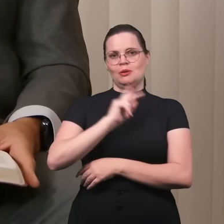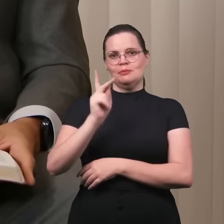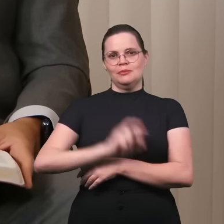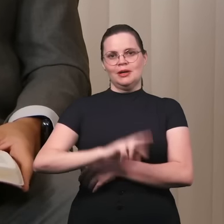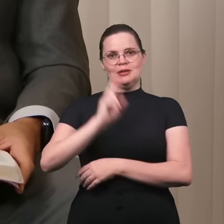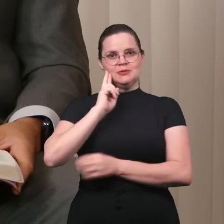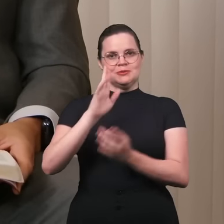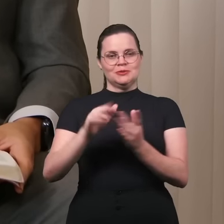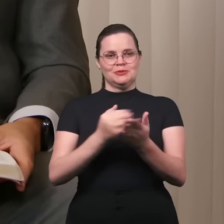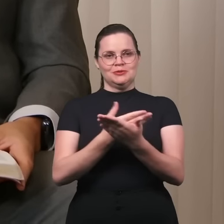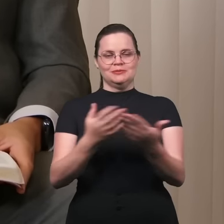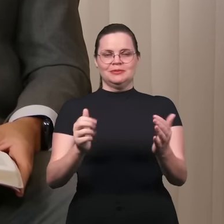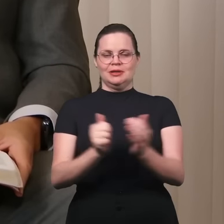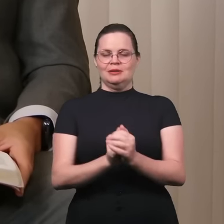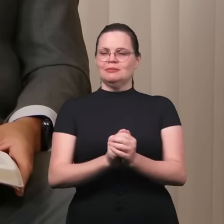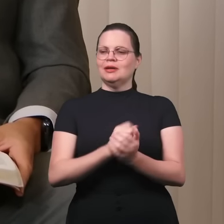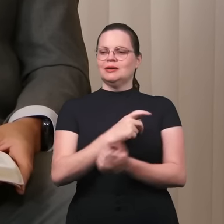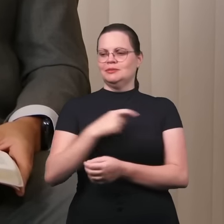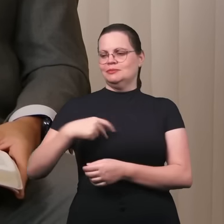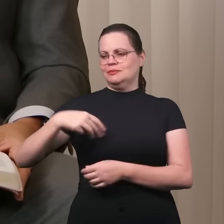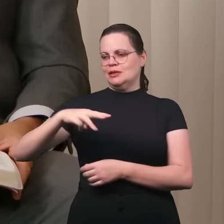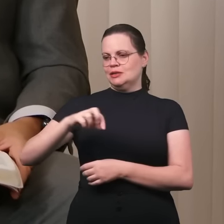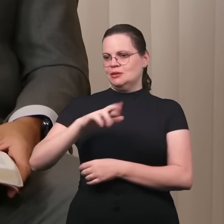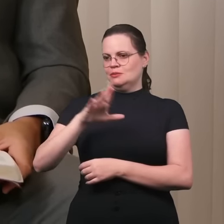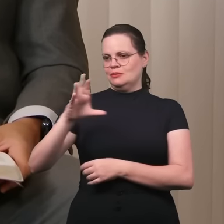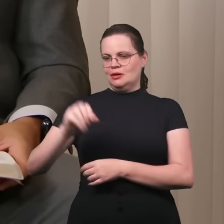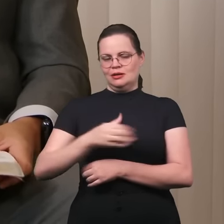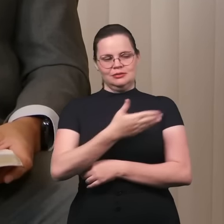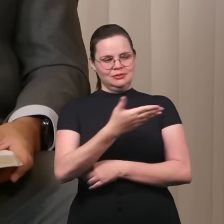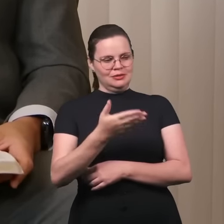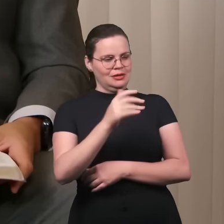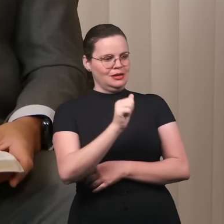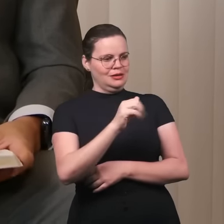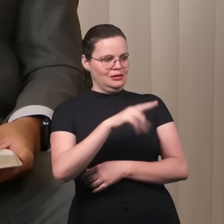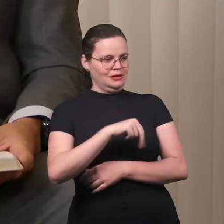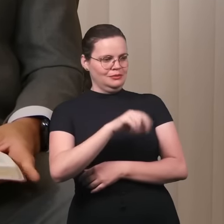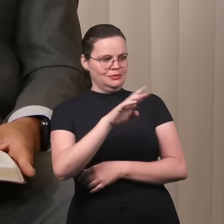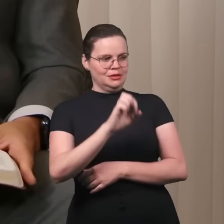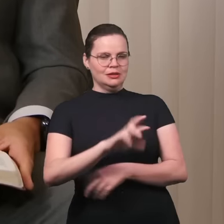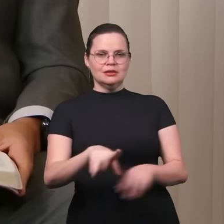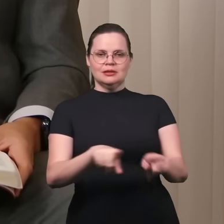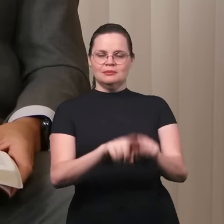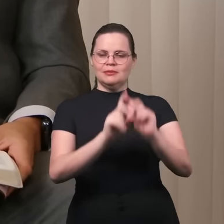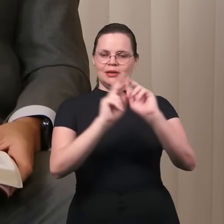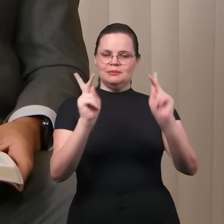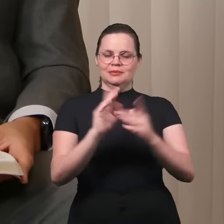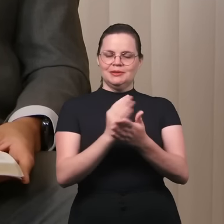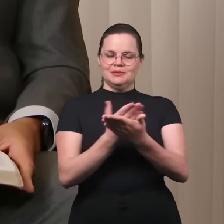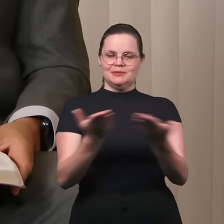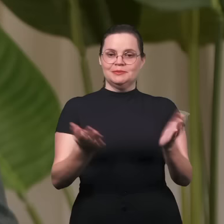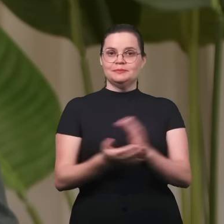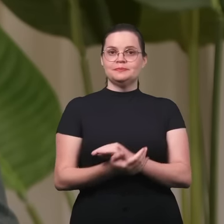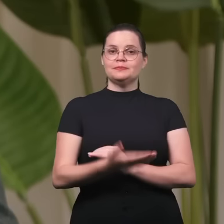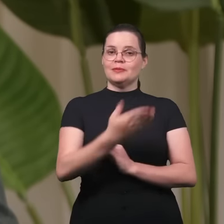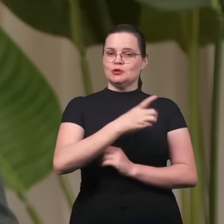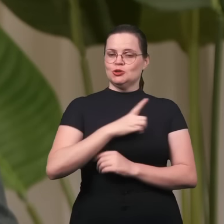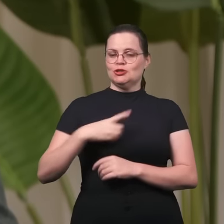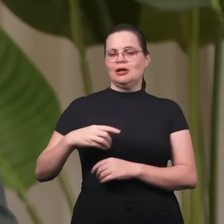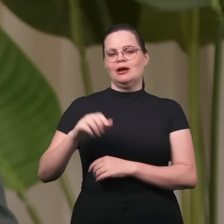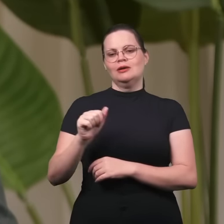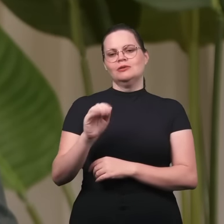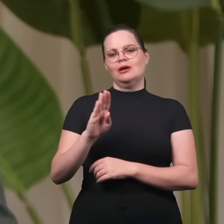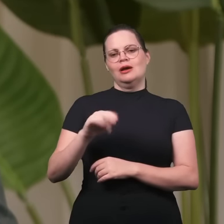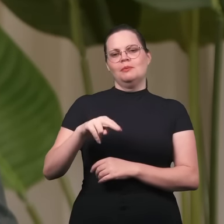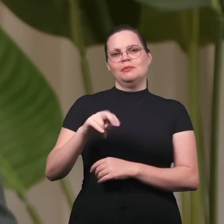Pastor Emerson. Amém, a paz do Senhor, Pastor Márcio, ao Abner e a todos aqueles que nos assistem. E o nosso querido Abner,